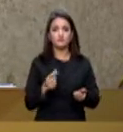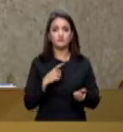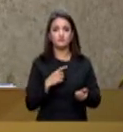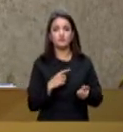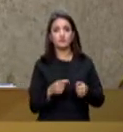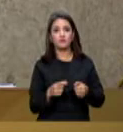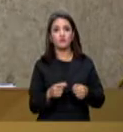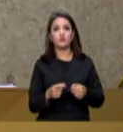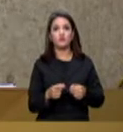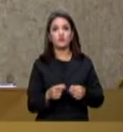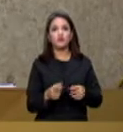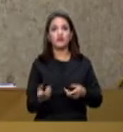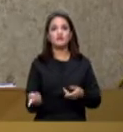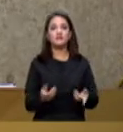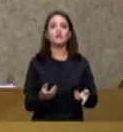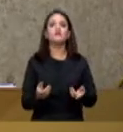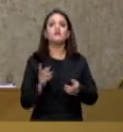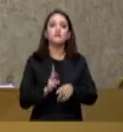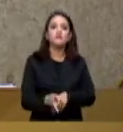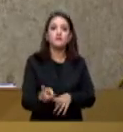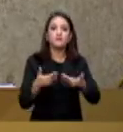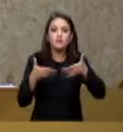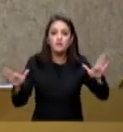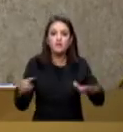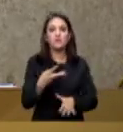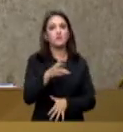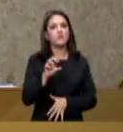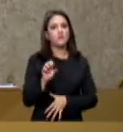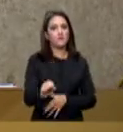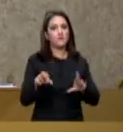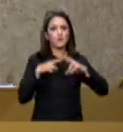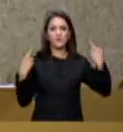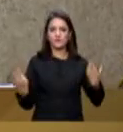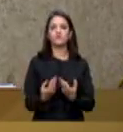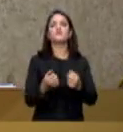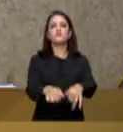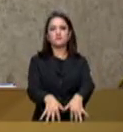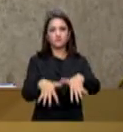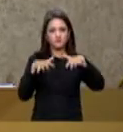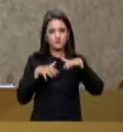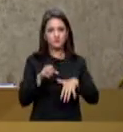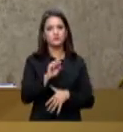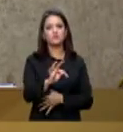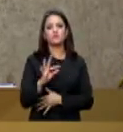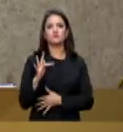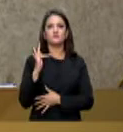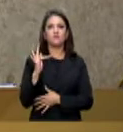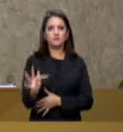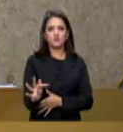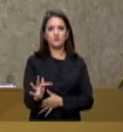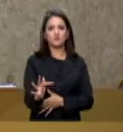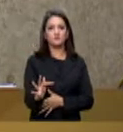proceder à abertura da 38ª sessão extraordinária do Plenário do Supremo Tribunal Federal,